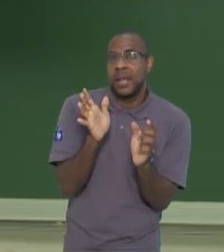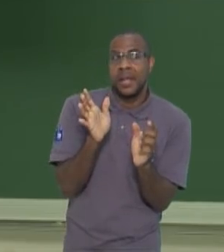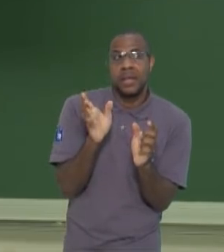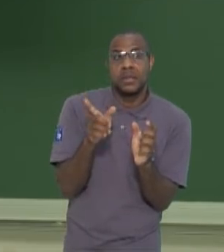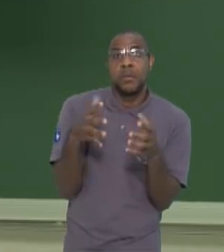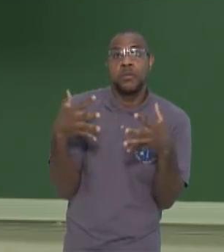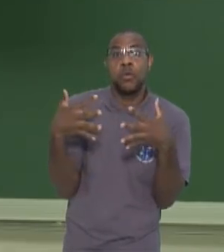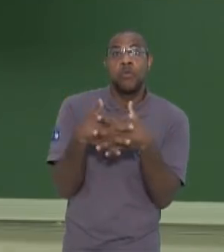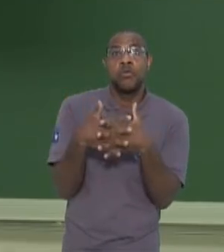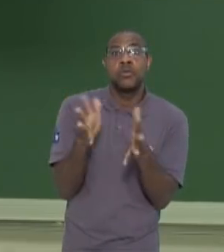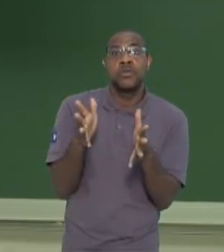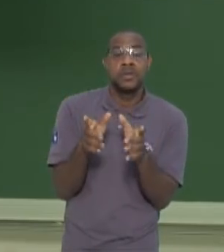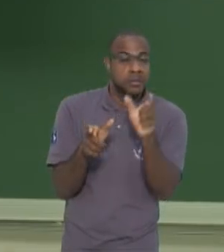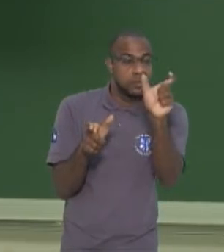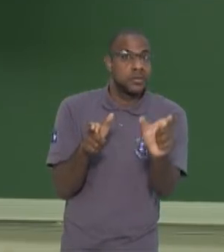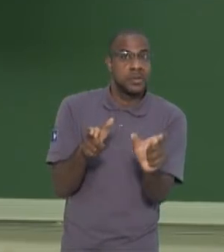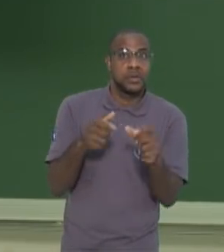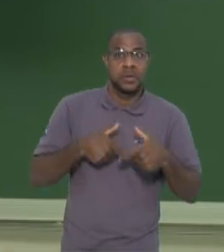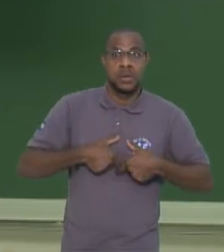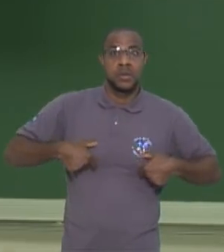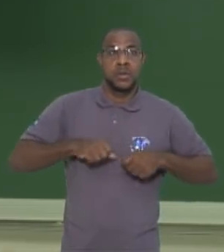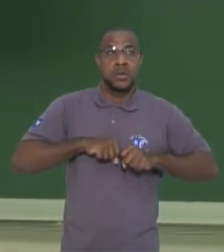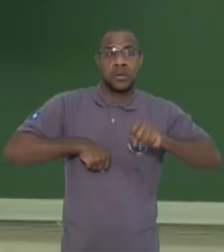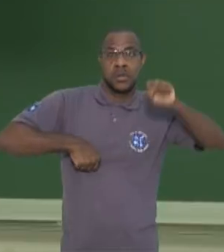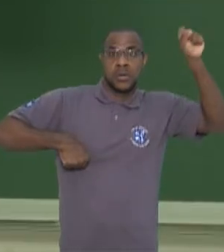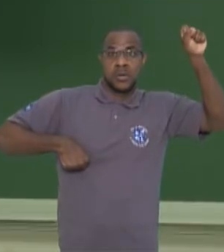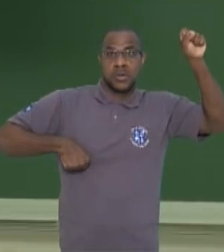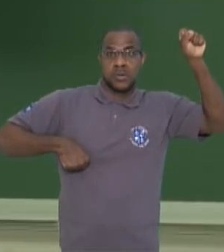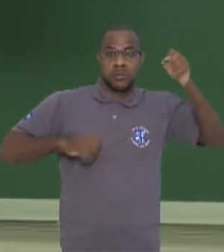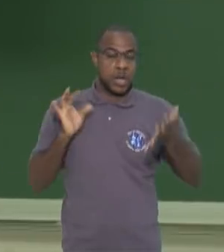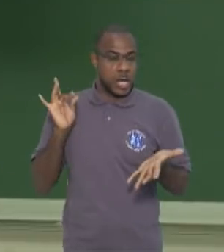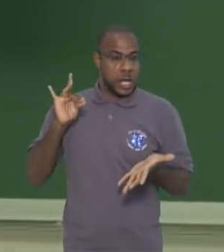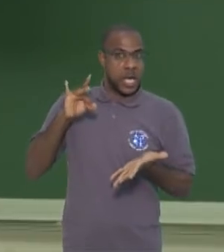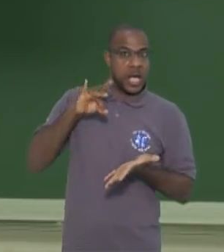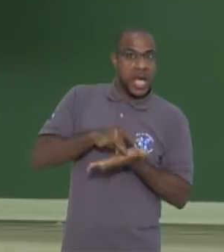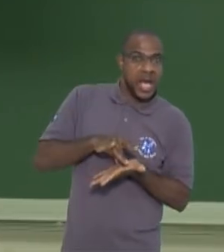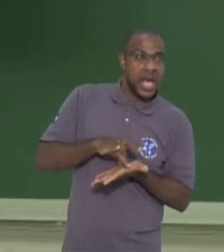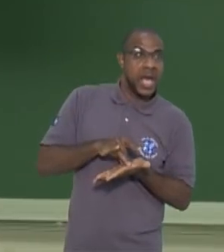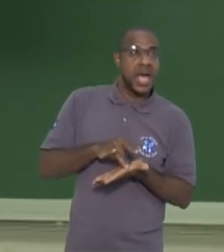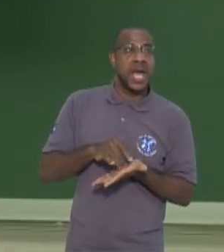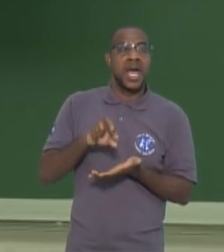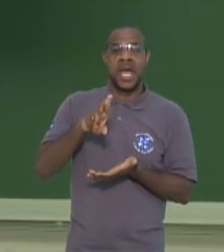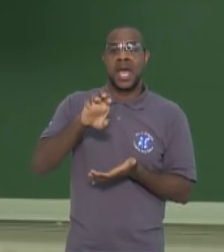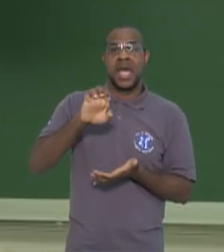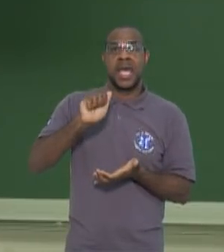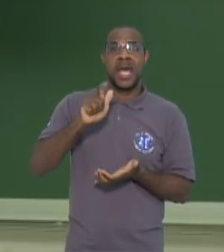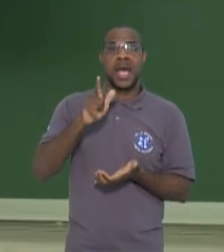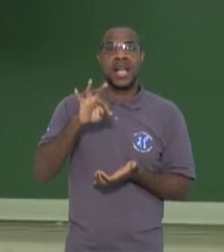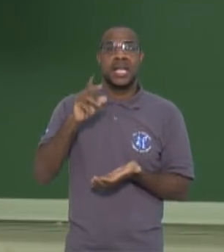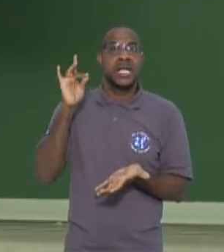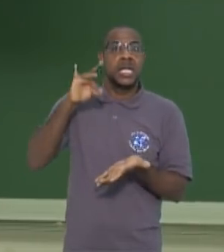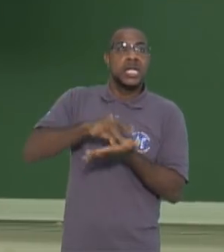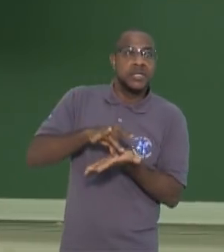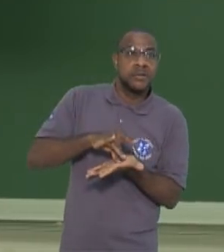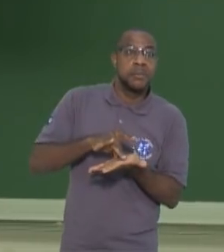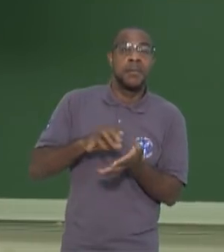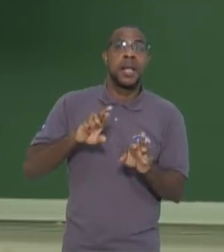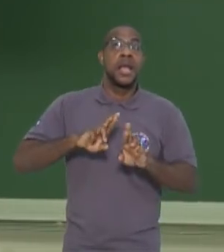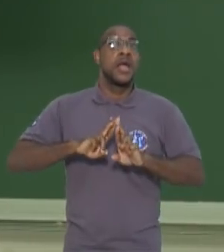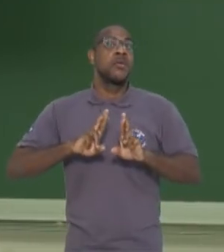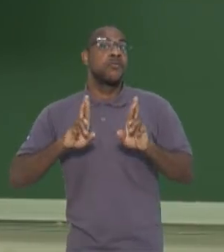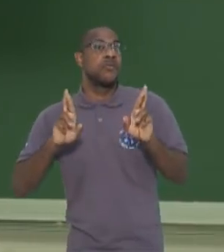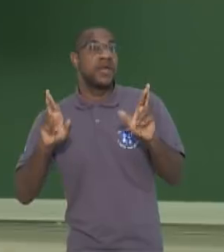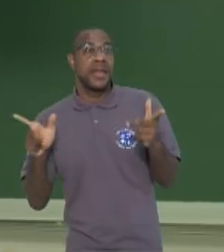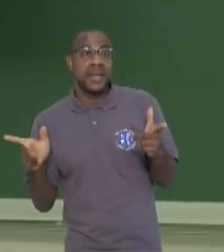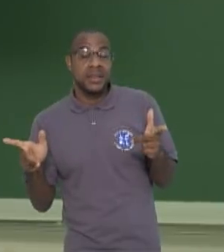dos super-heróis que são feitas super realistas, mas de um tamanho bem reduzido. São diferentes das toy art,